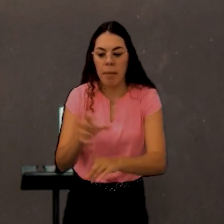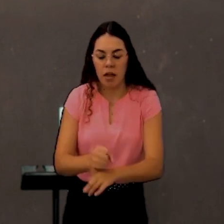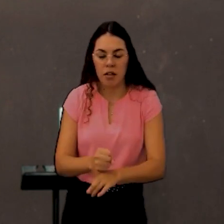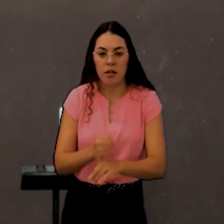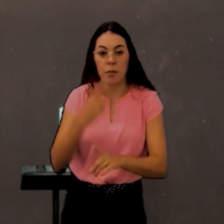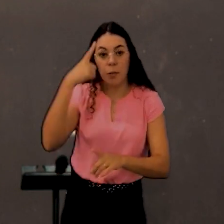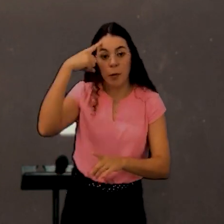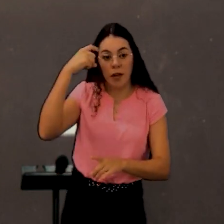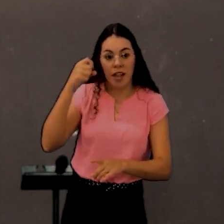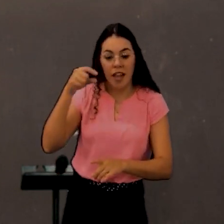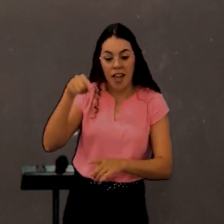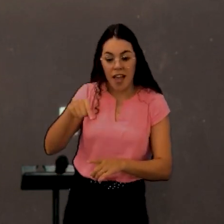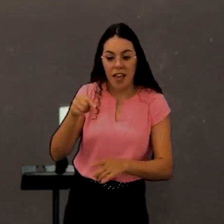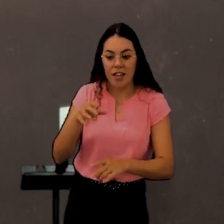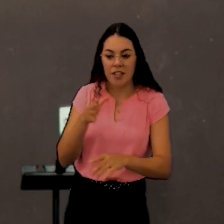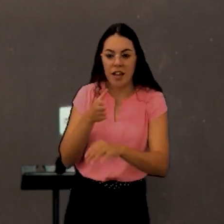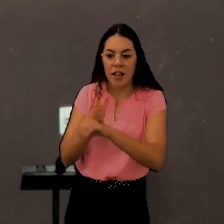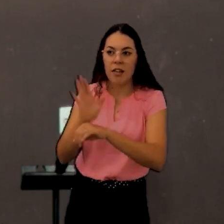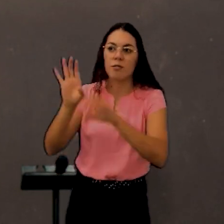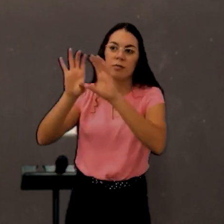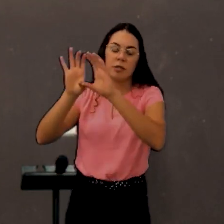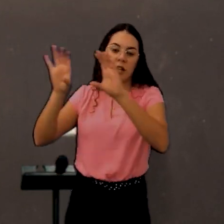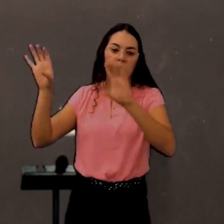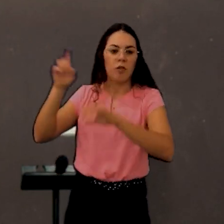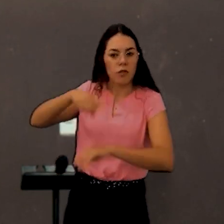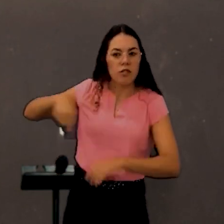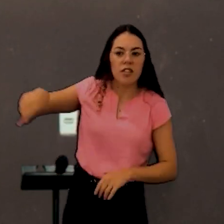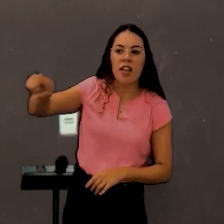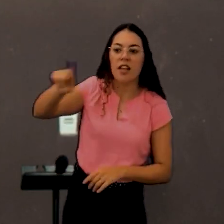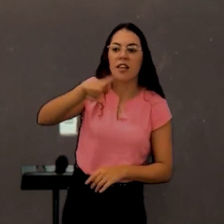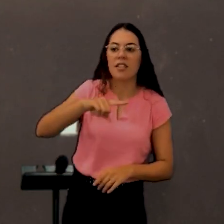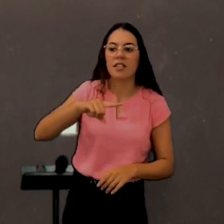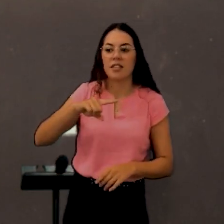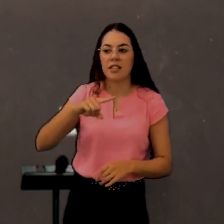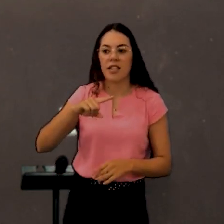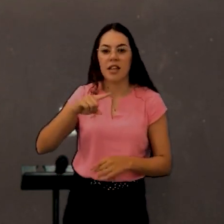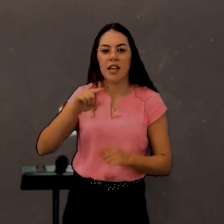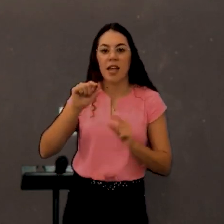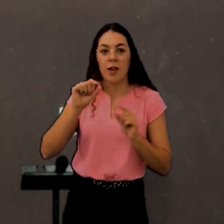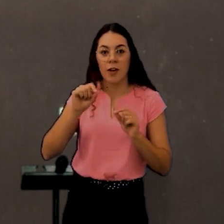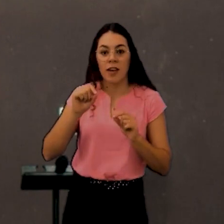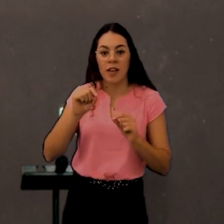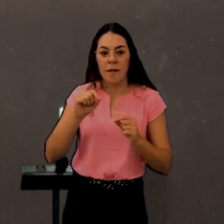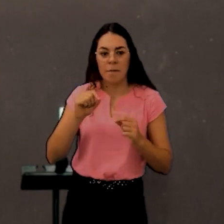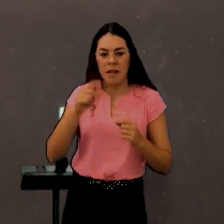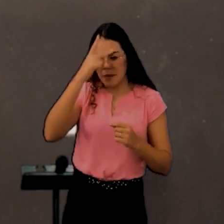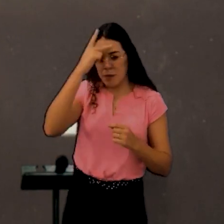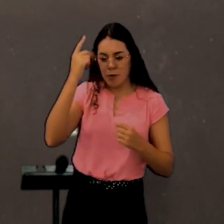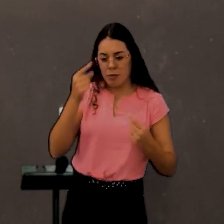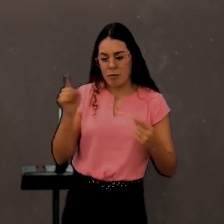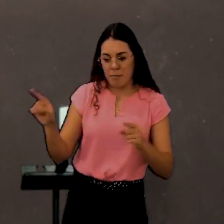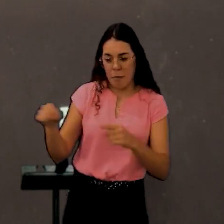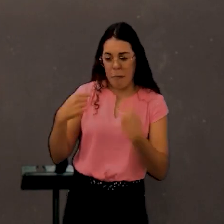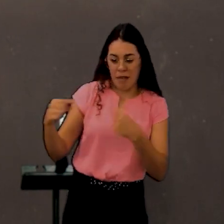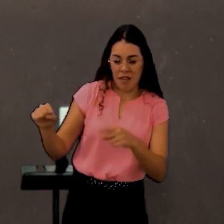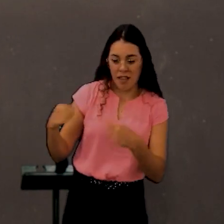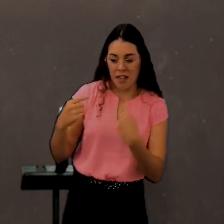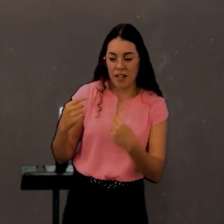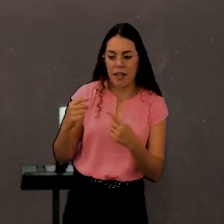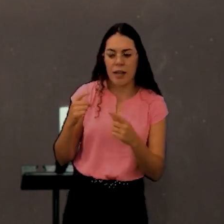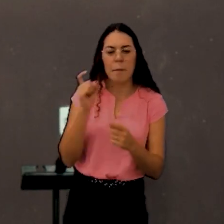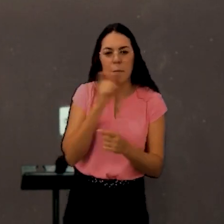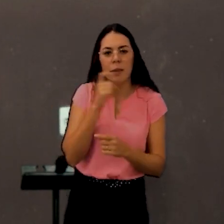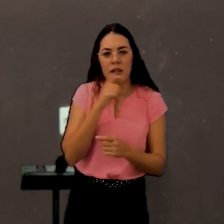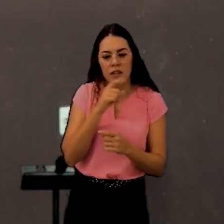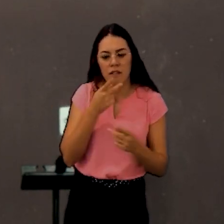deles é o reino dos céus. Bem-aventurados vocês, quando por minha causa os insultarem e os perseguirem, e mentindo disserem